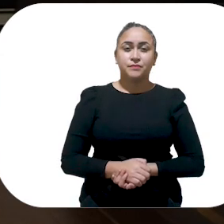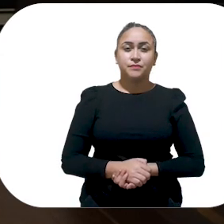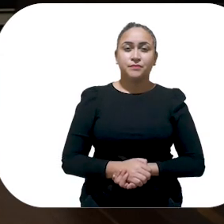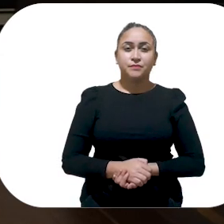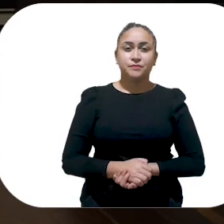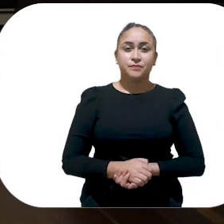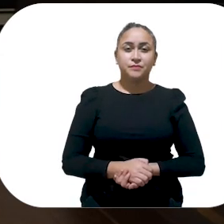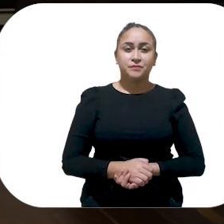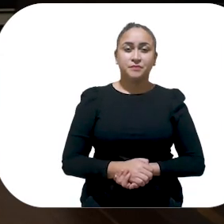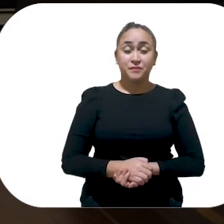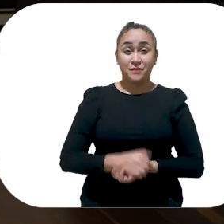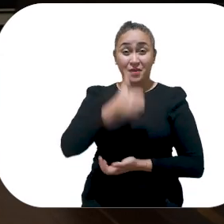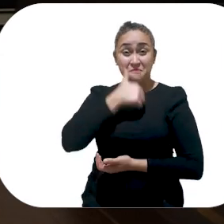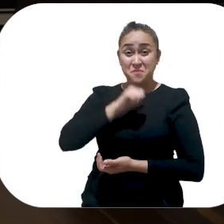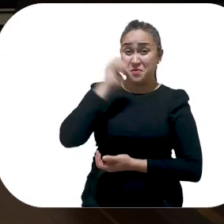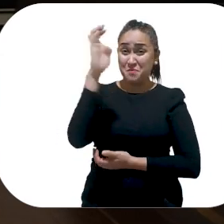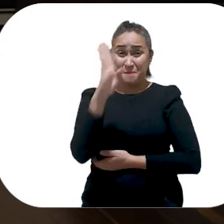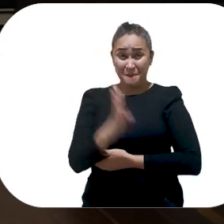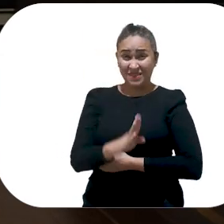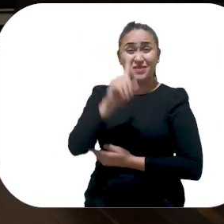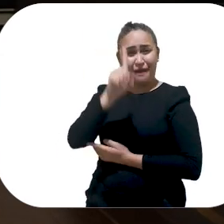A mãe do Brasil é indígena.